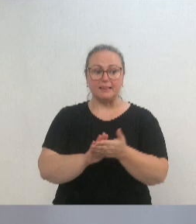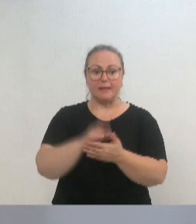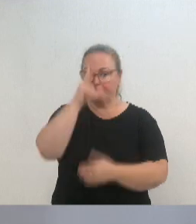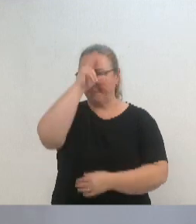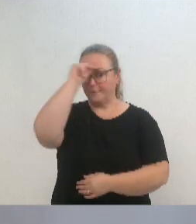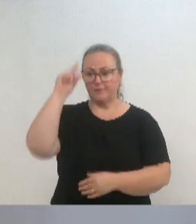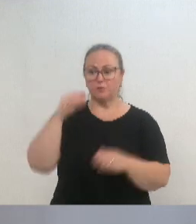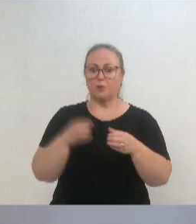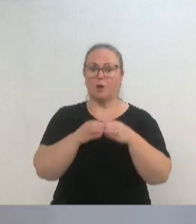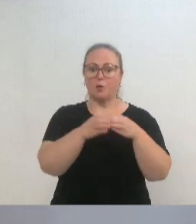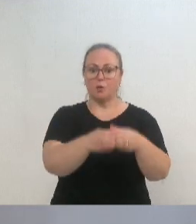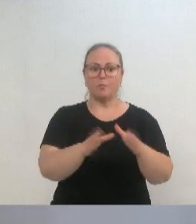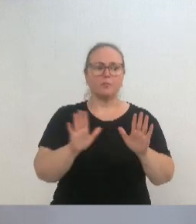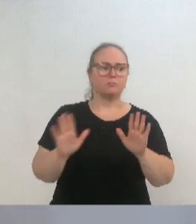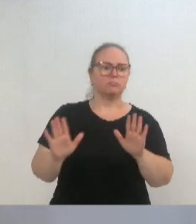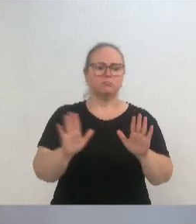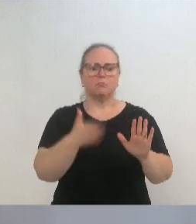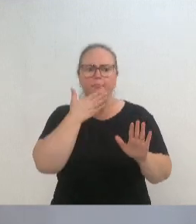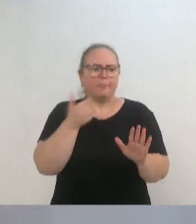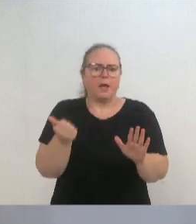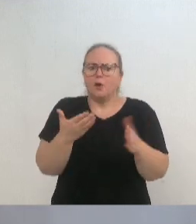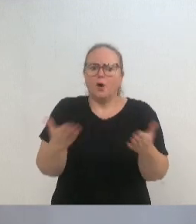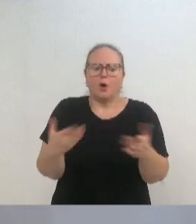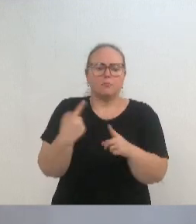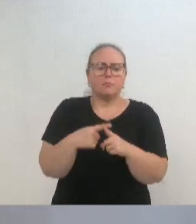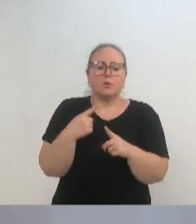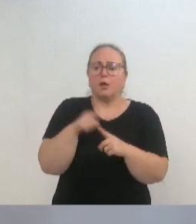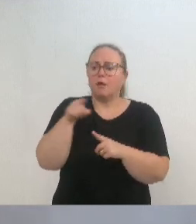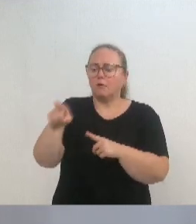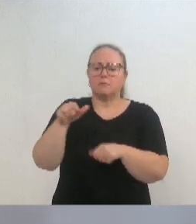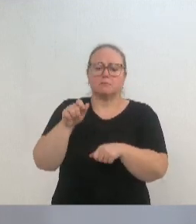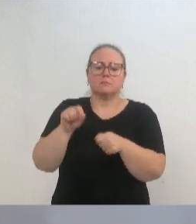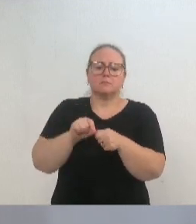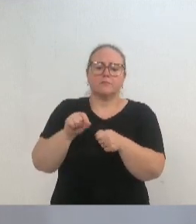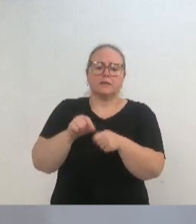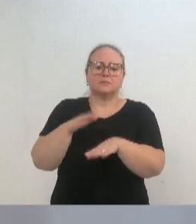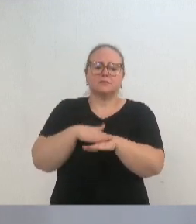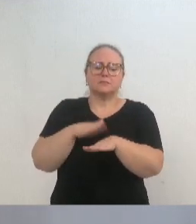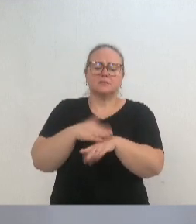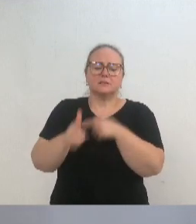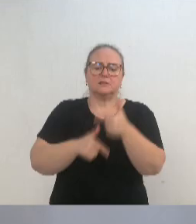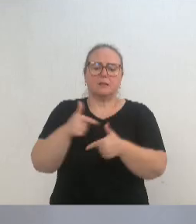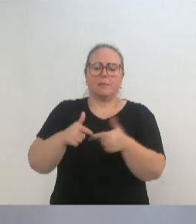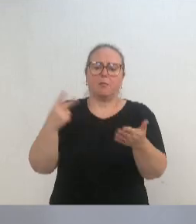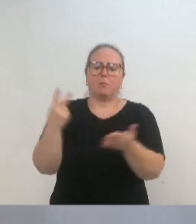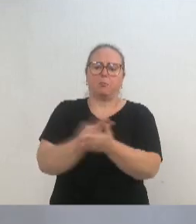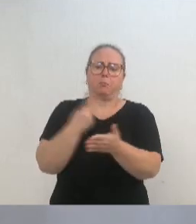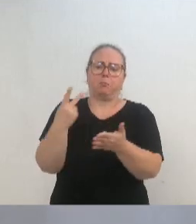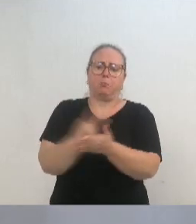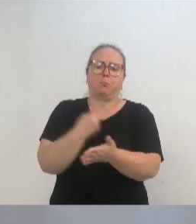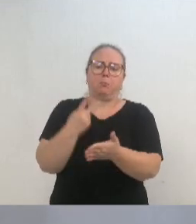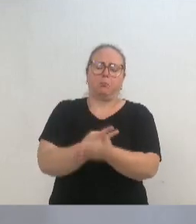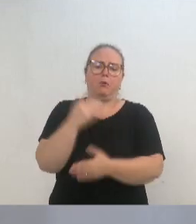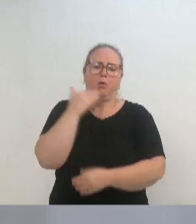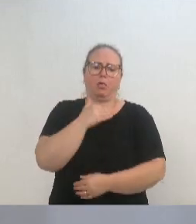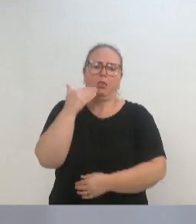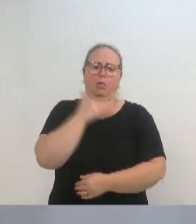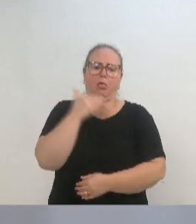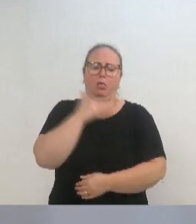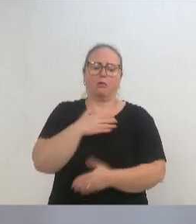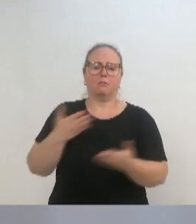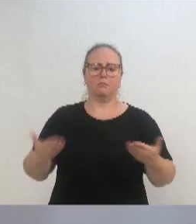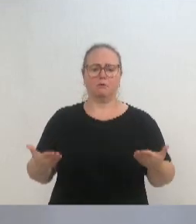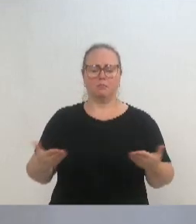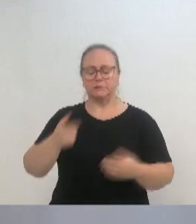Infelizmente, a gente sabe dos esforços da prefeitura em atender, mas tem que ter o mínimo de qualidade. Reconheço e recebo toda semana